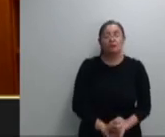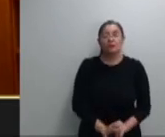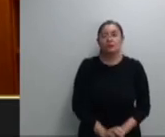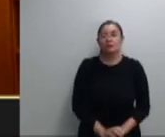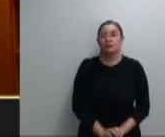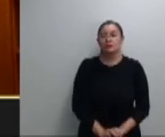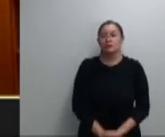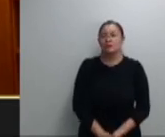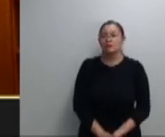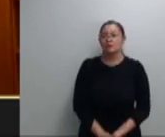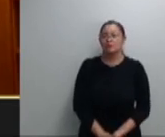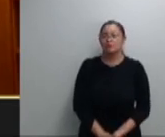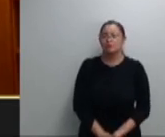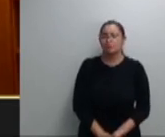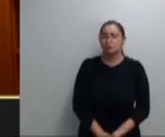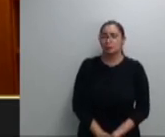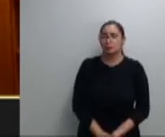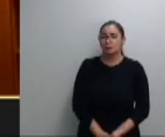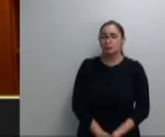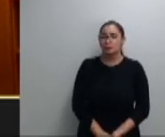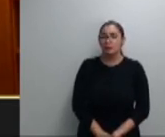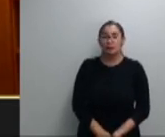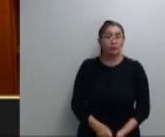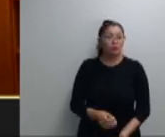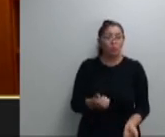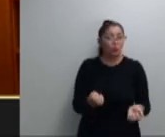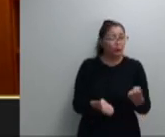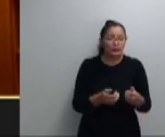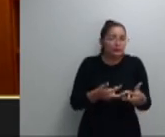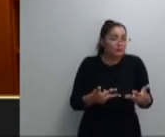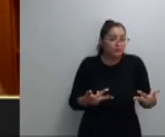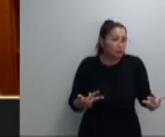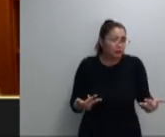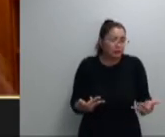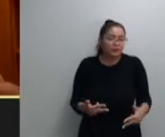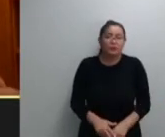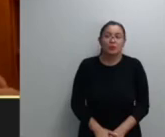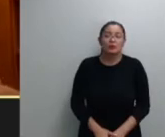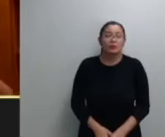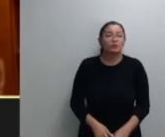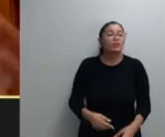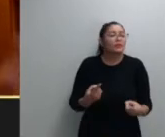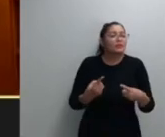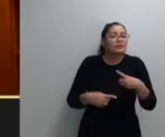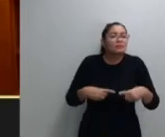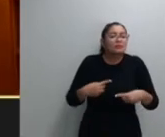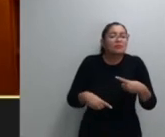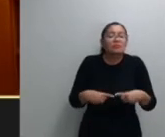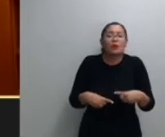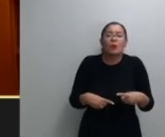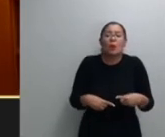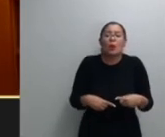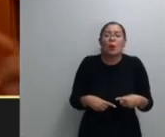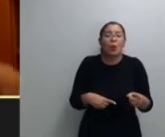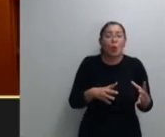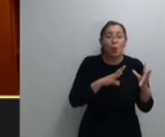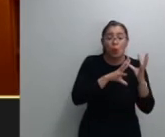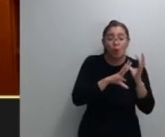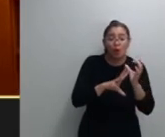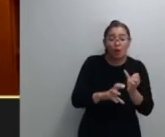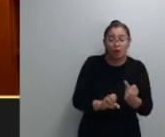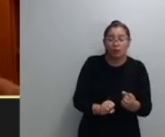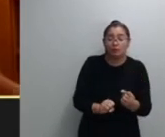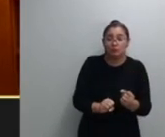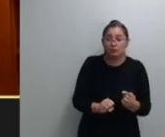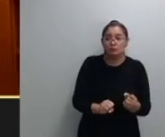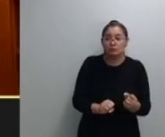equipamentos e outros bens, portanto, não há dúvida quanto ao direito. A gente está aqui discutindo efetivamente o cálculo. Ou é pela taxa de depreciação, que é o parágrafo